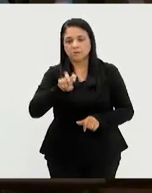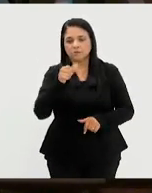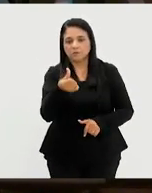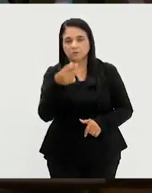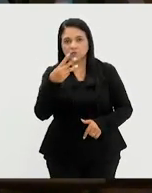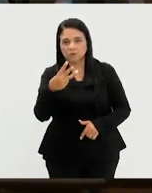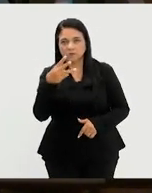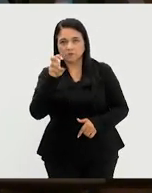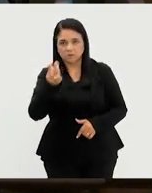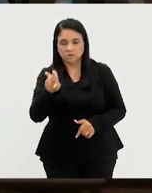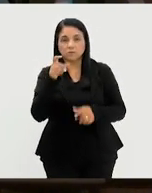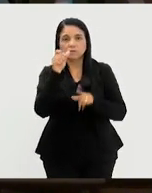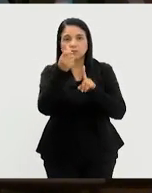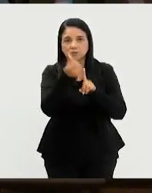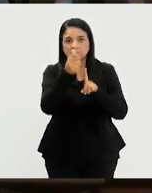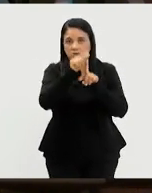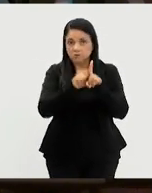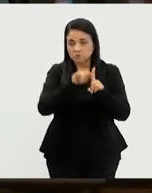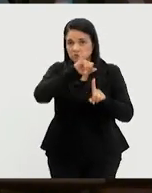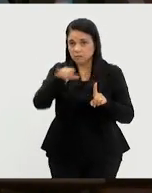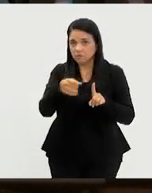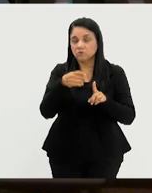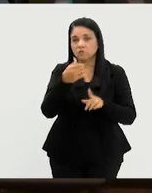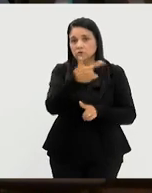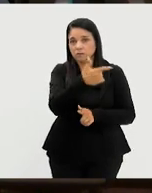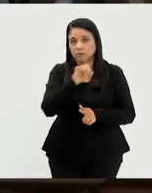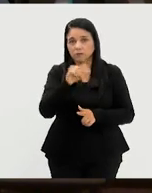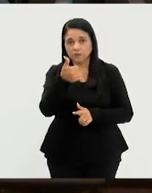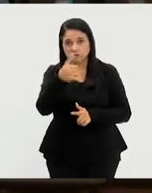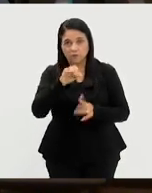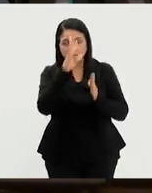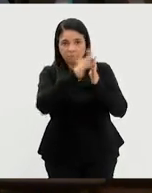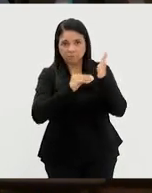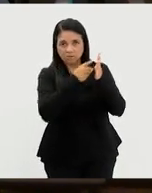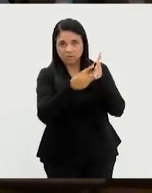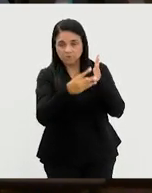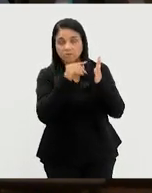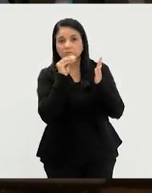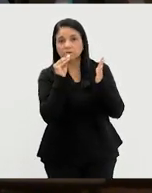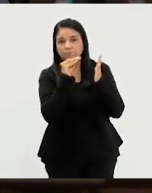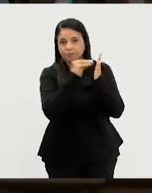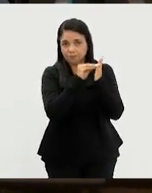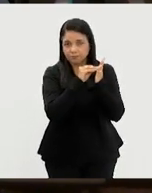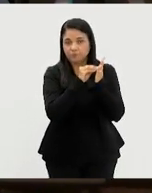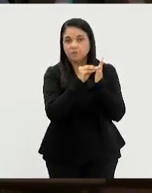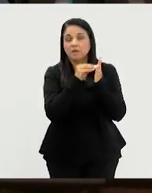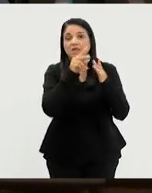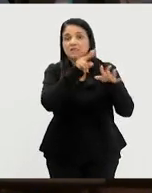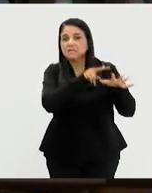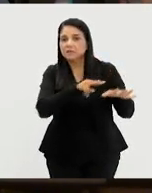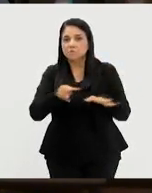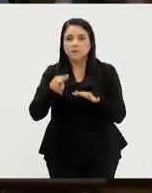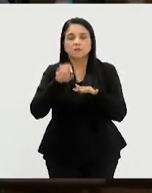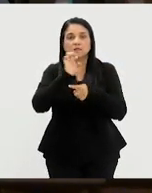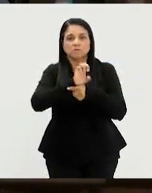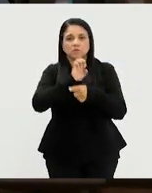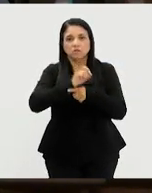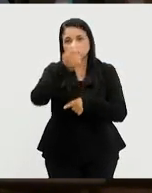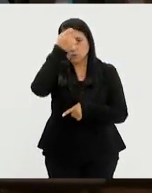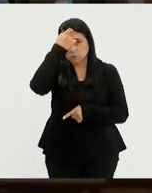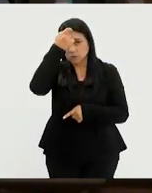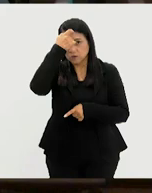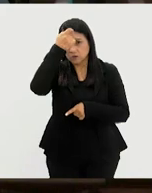6 de janeiro de 2010 para instituir no calendário Oficial do Estado do Rio de Janeiro a semana Estadual de conscientização sobre